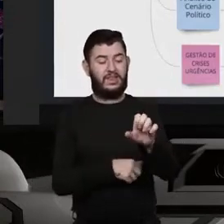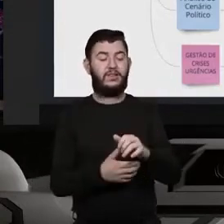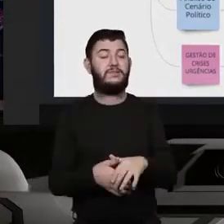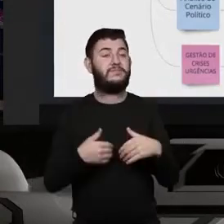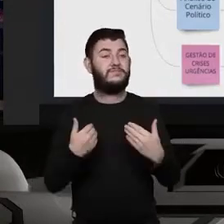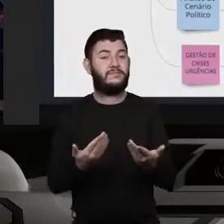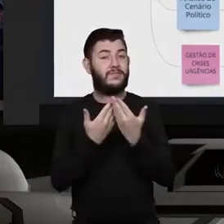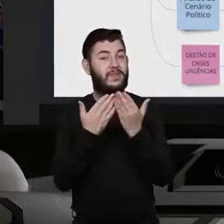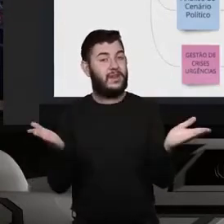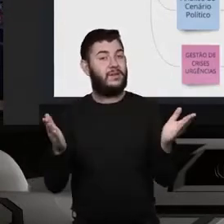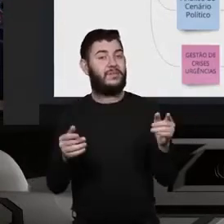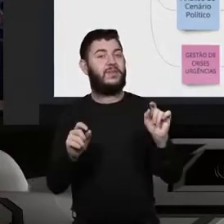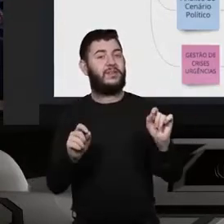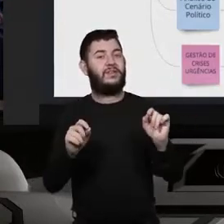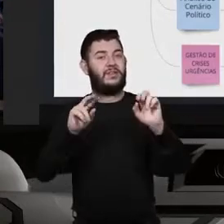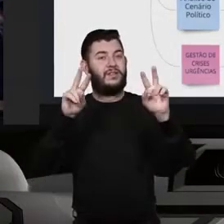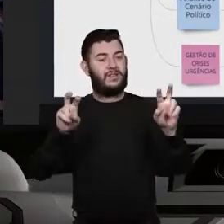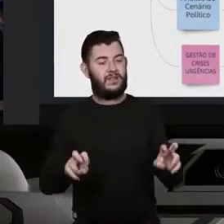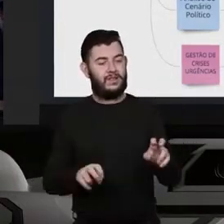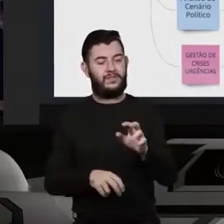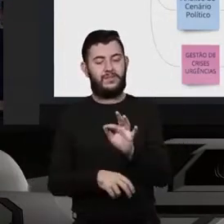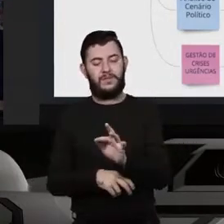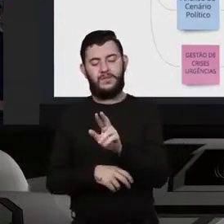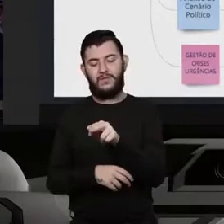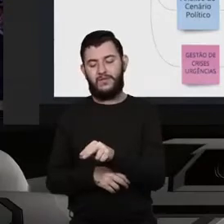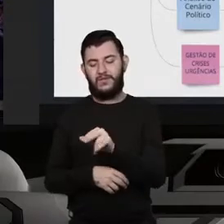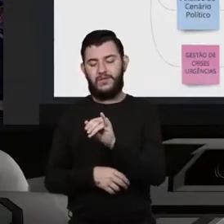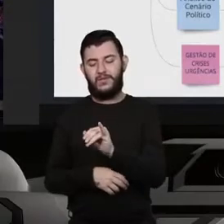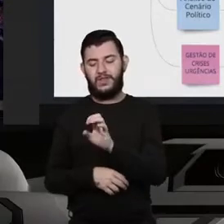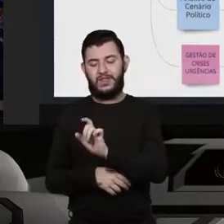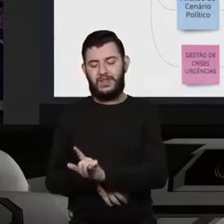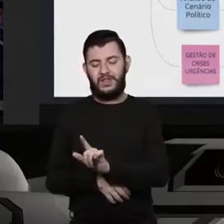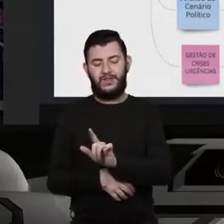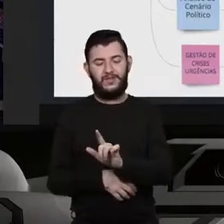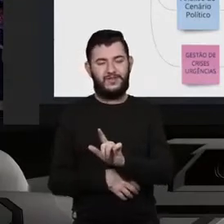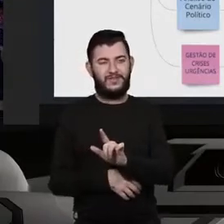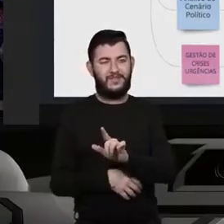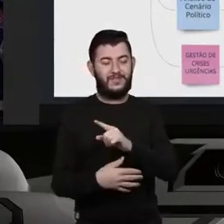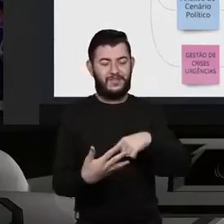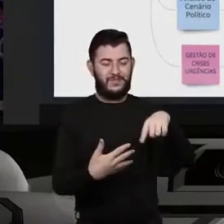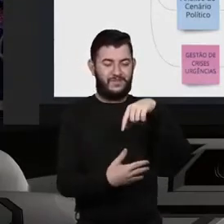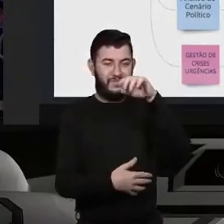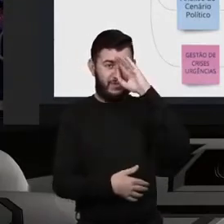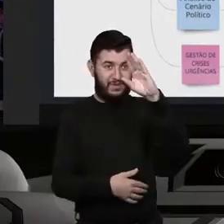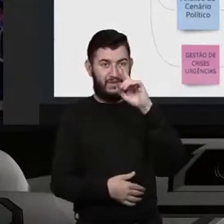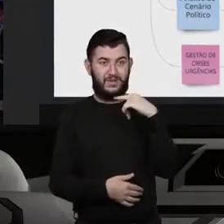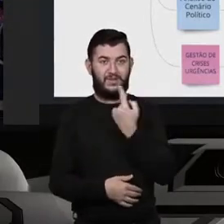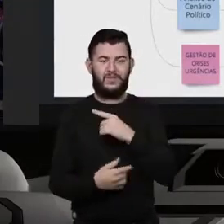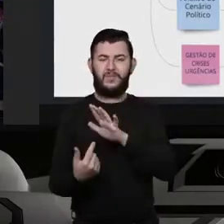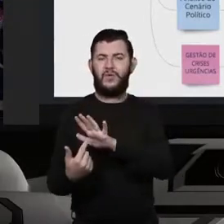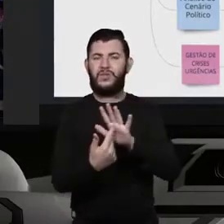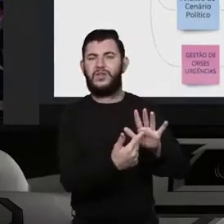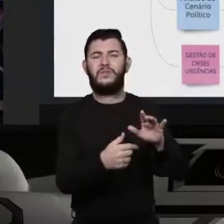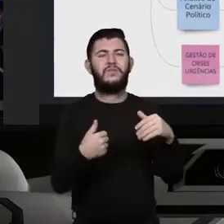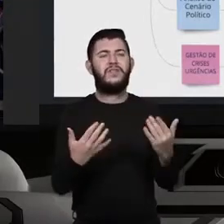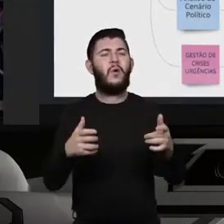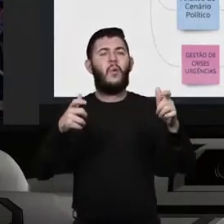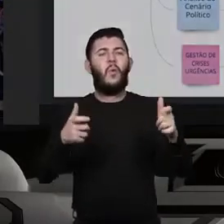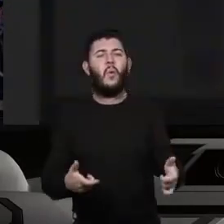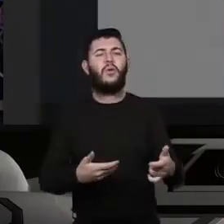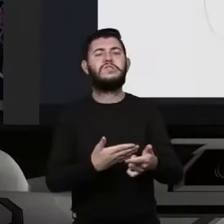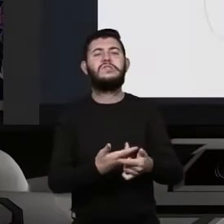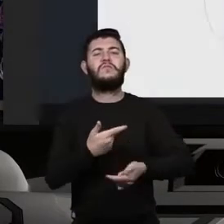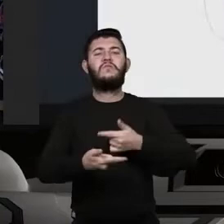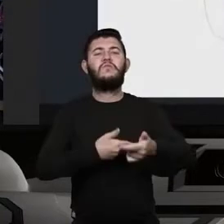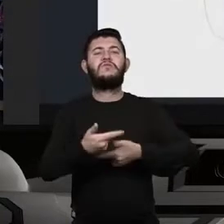de funil de priorização, a gente leva essa peça um pouco em facilitação gráfica para pensar agora onde estão essas funções nesse